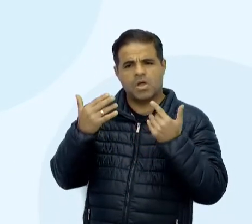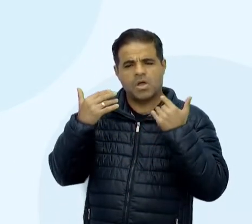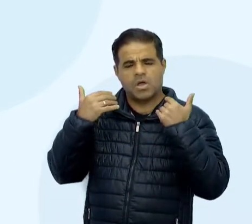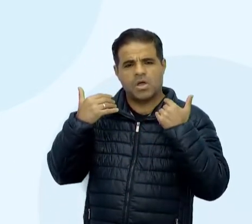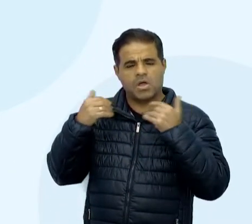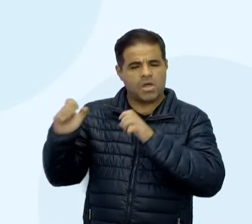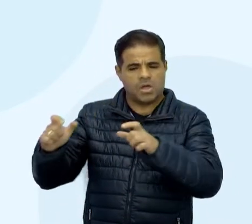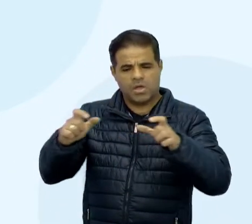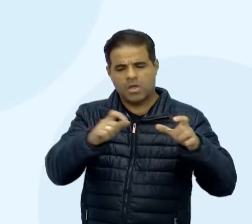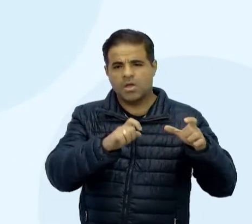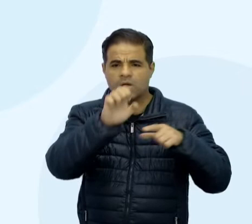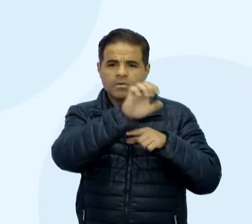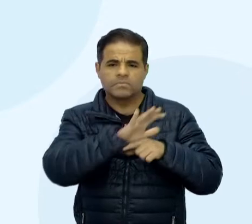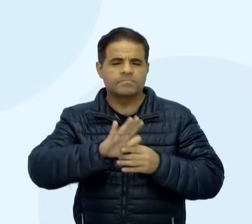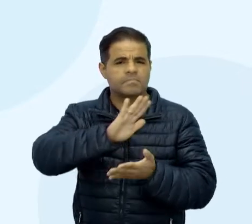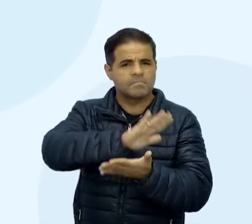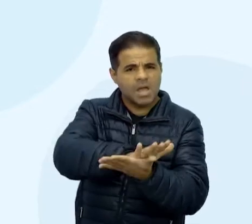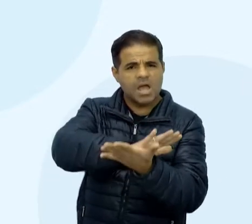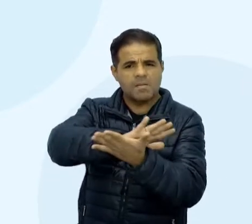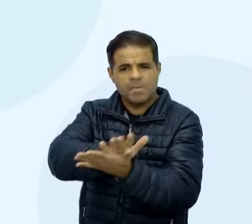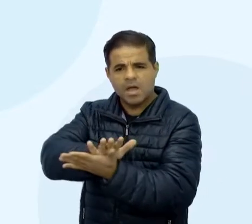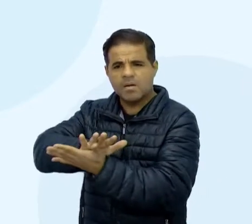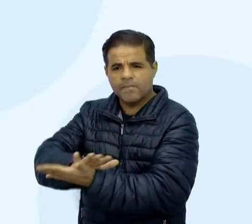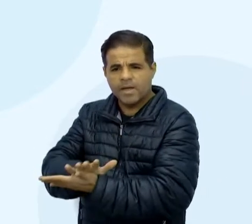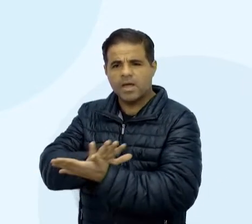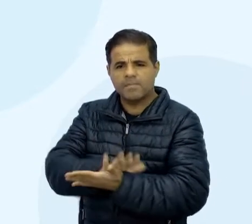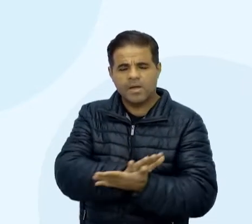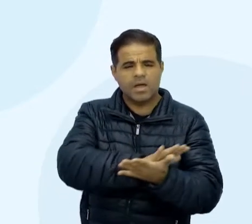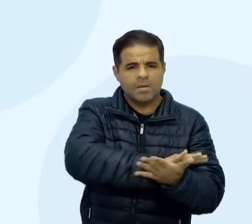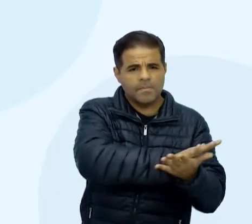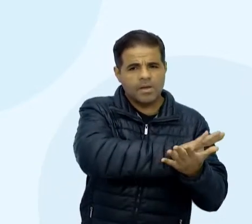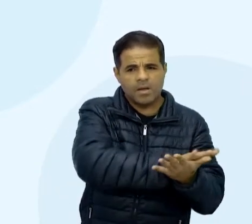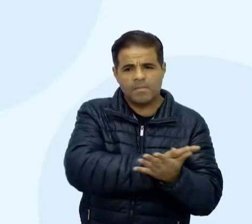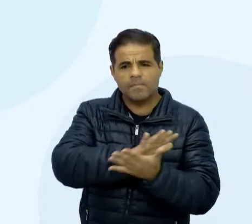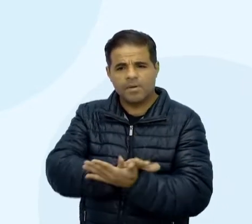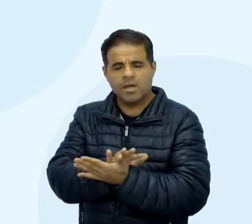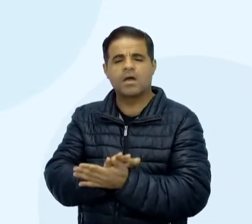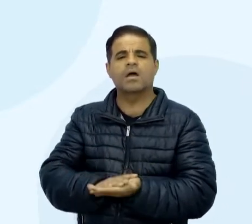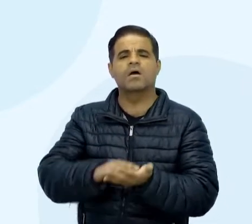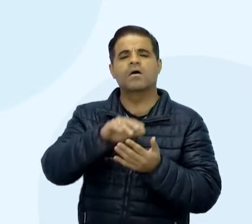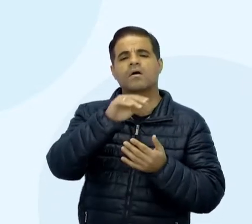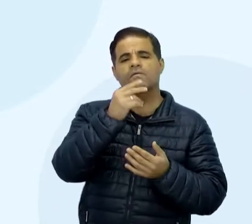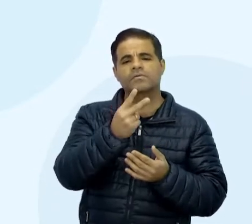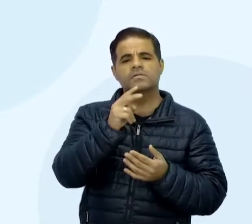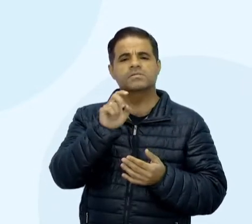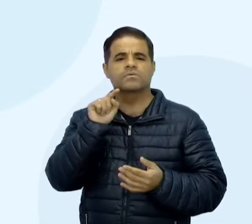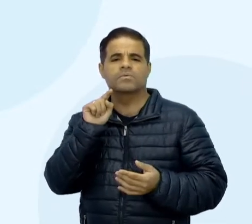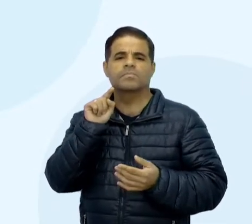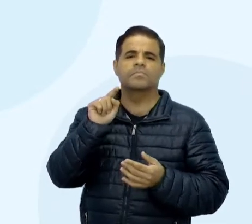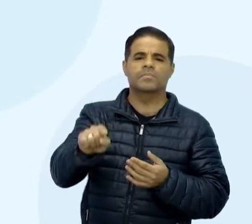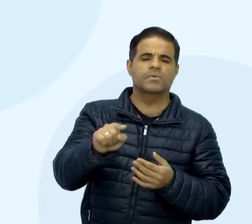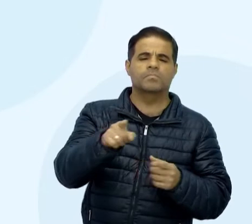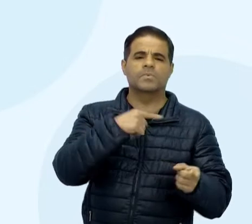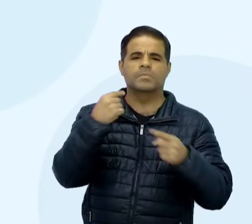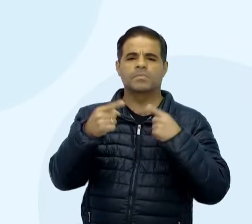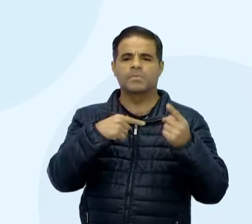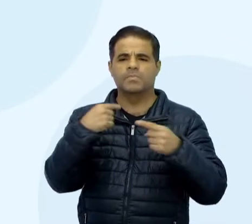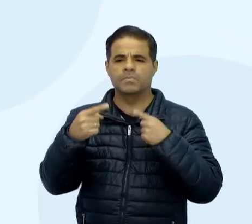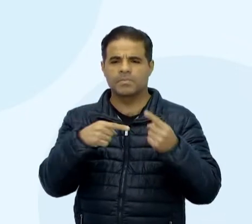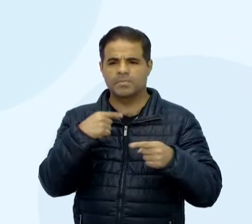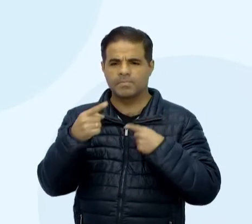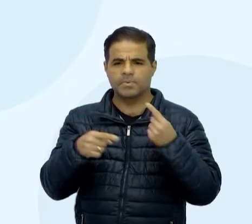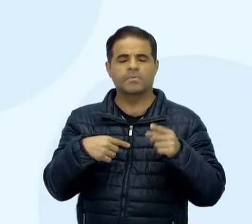para acabar aí com essa cidade. E o saldo foi de cerca de 25 mil mortos, incluindo